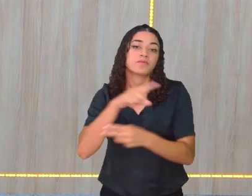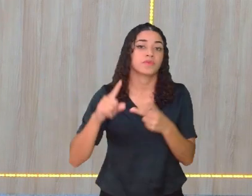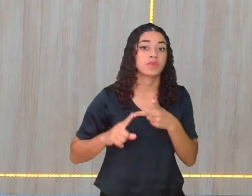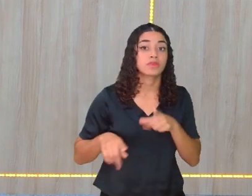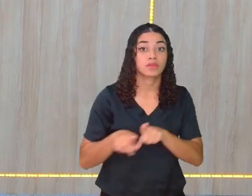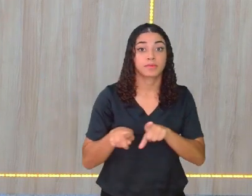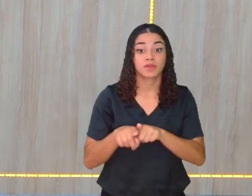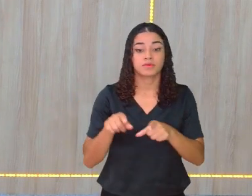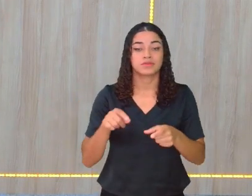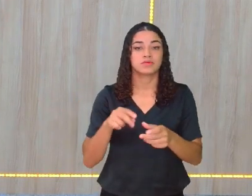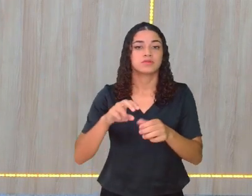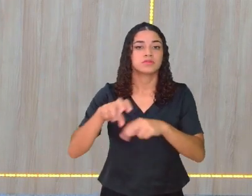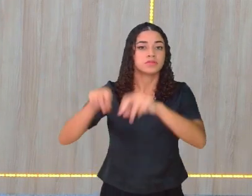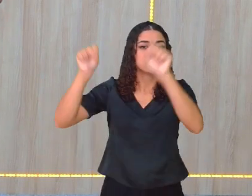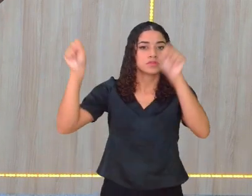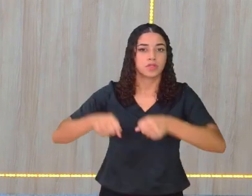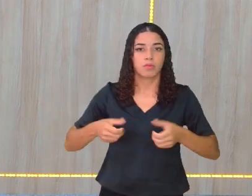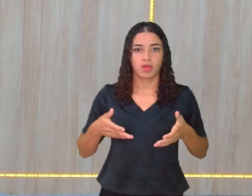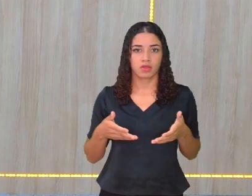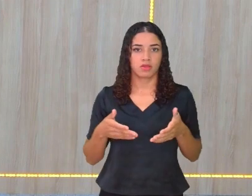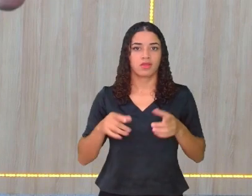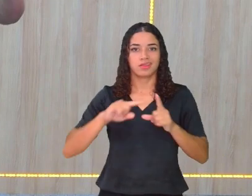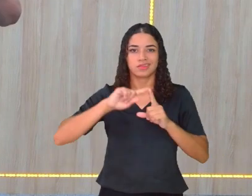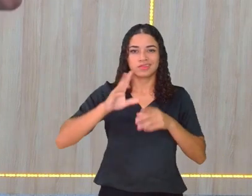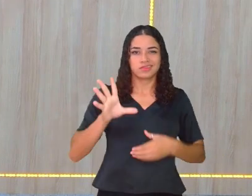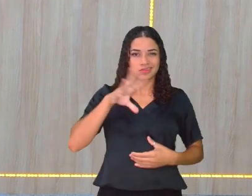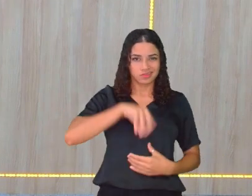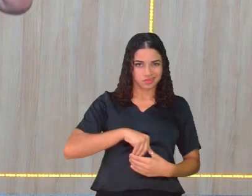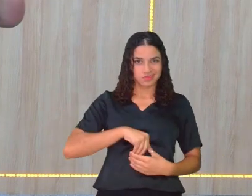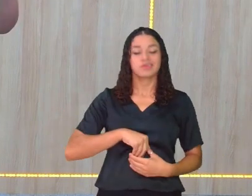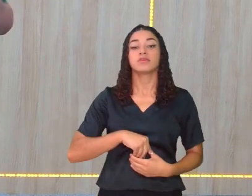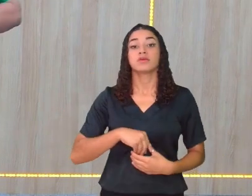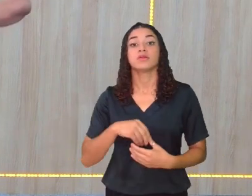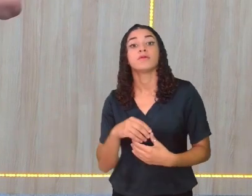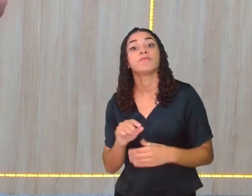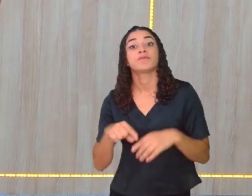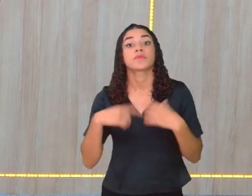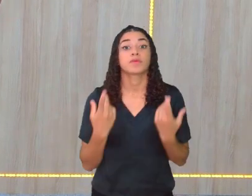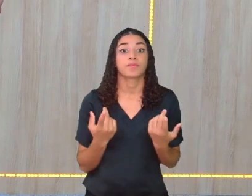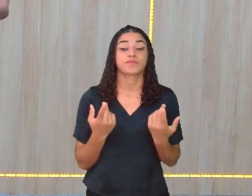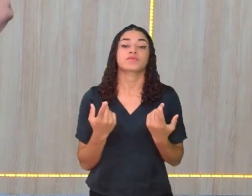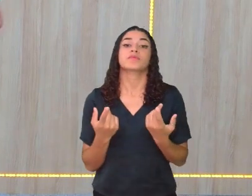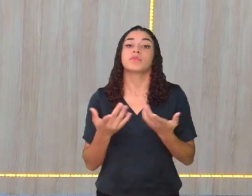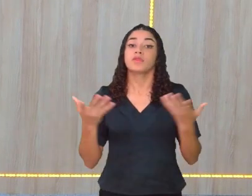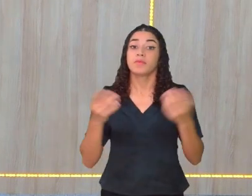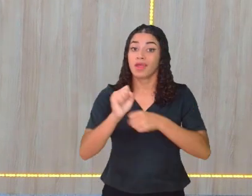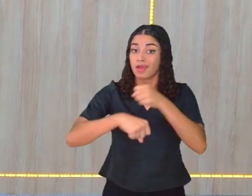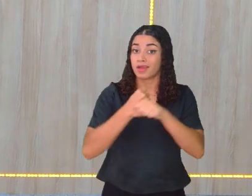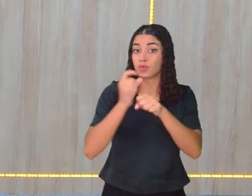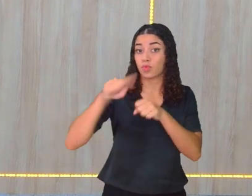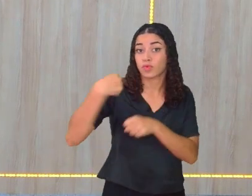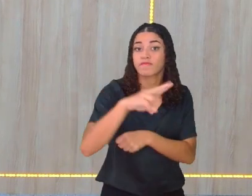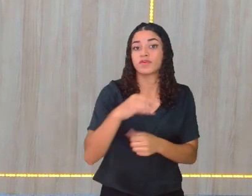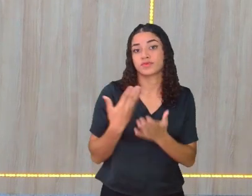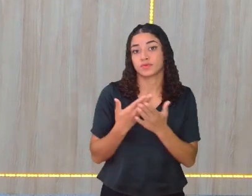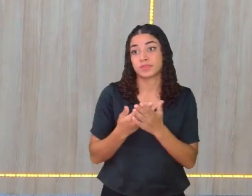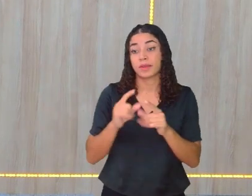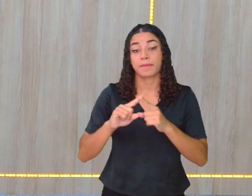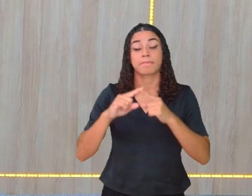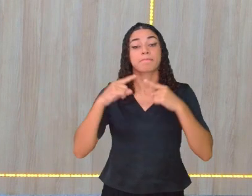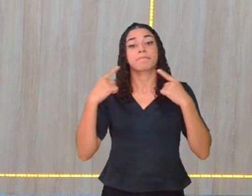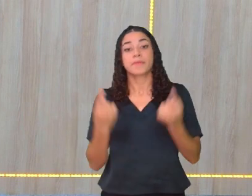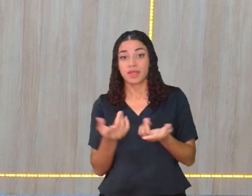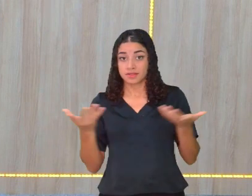reprodutor a gente só vai ver no próximo ano, em anos vindouros. Mas ainda este ano nós vamos ver aí o sistema